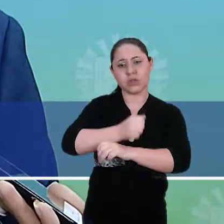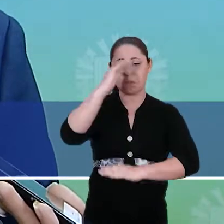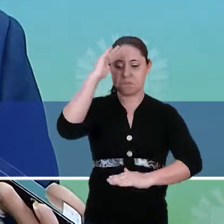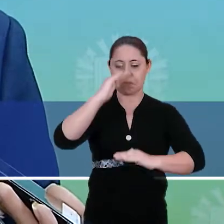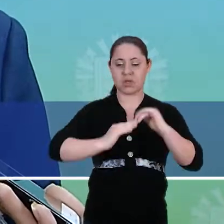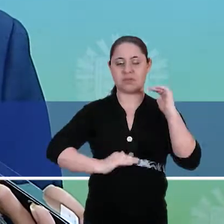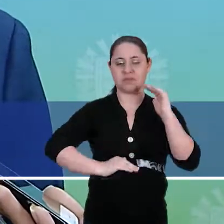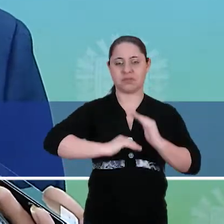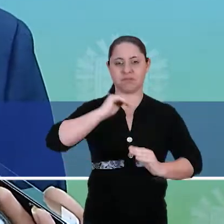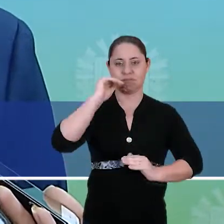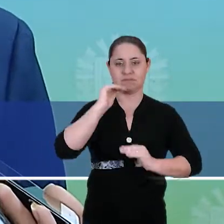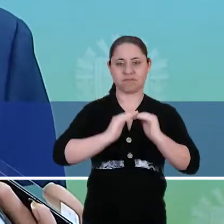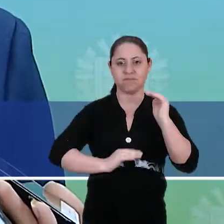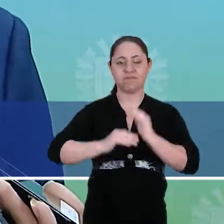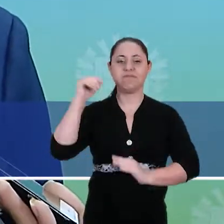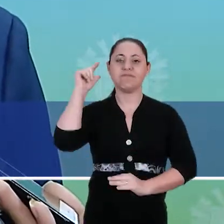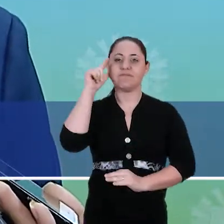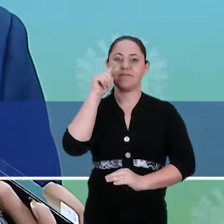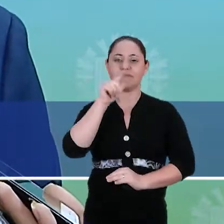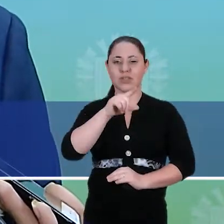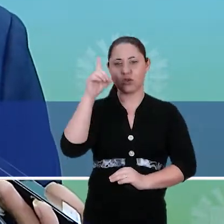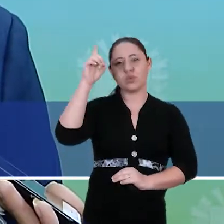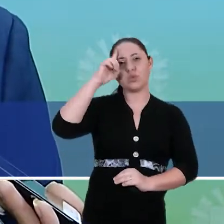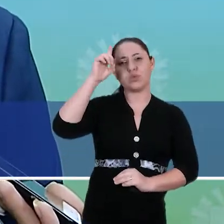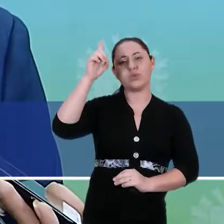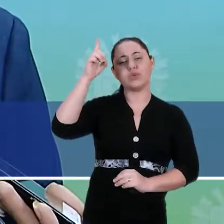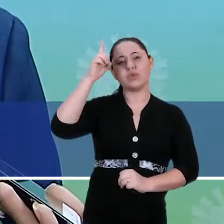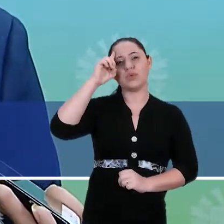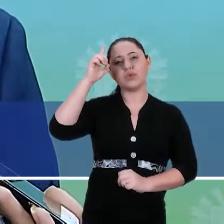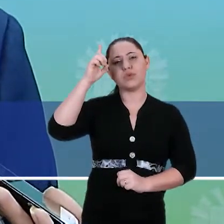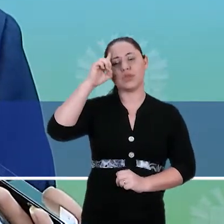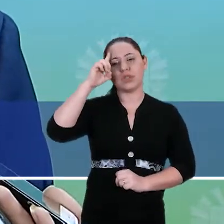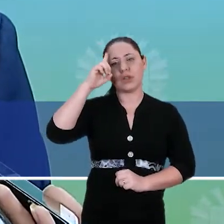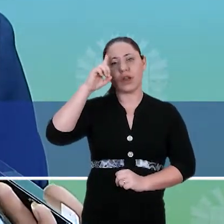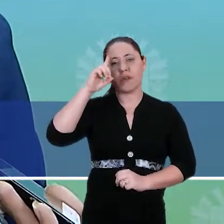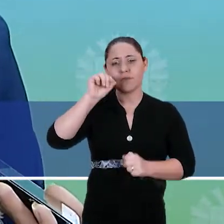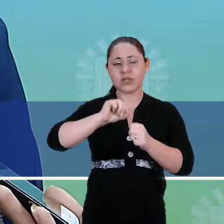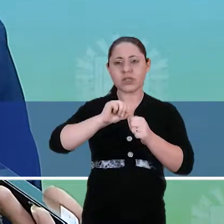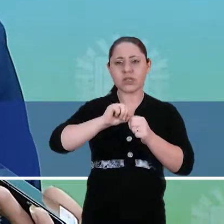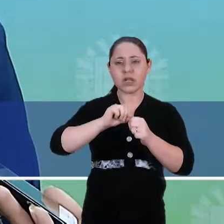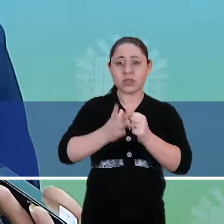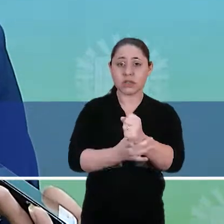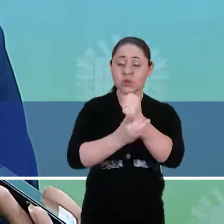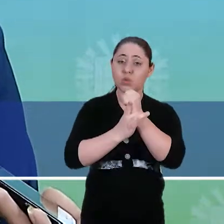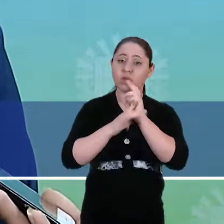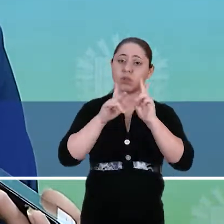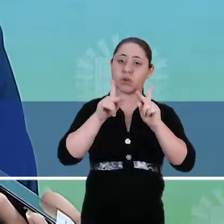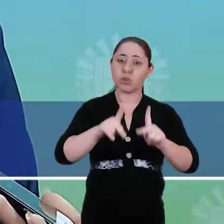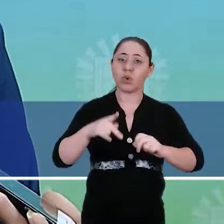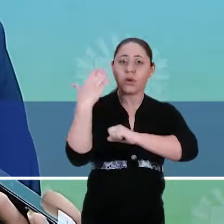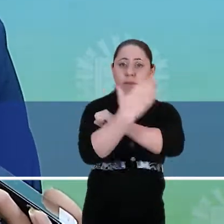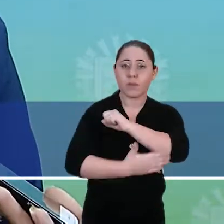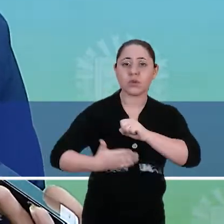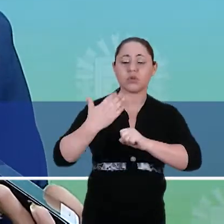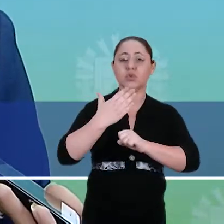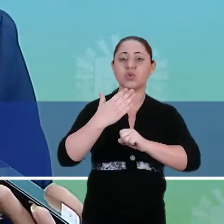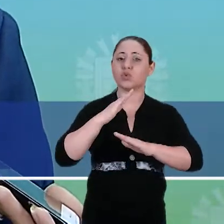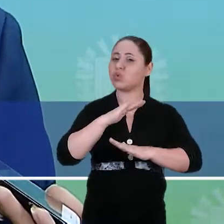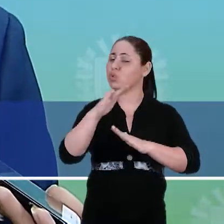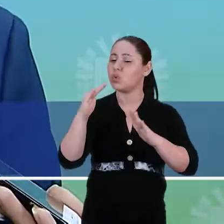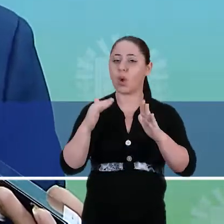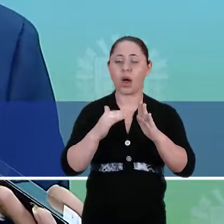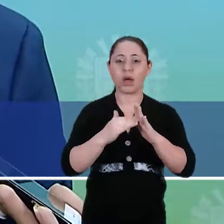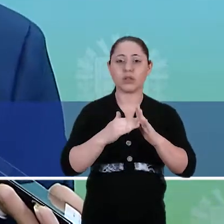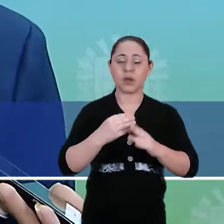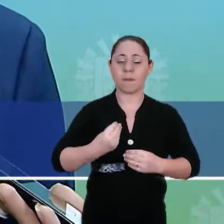seus profissionalismos, conseguem no dia a dia prover a segurança pública e a proteção de